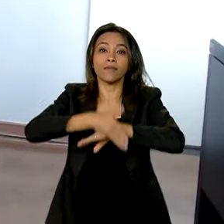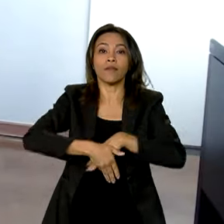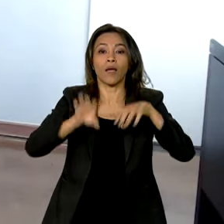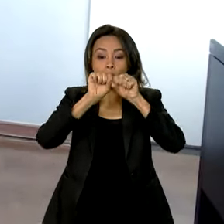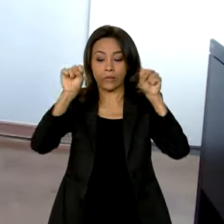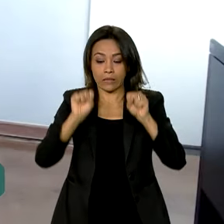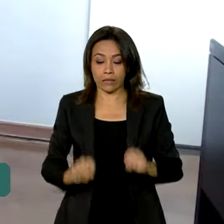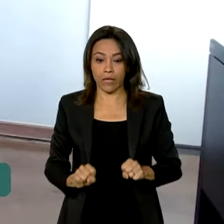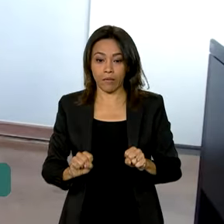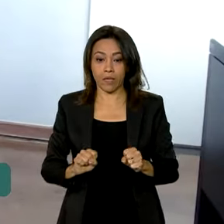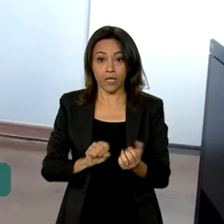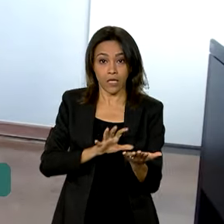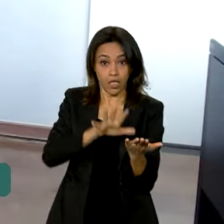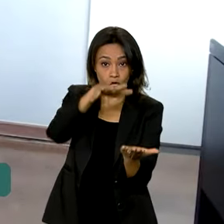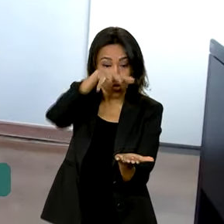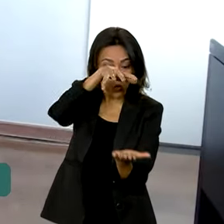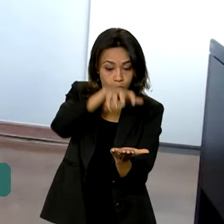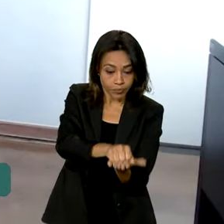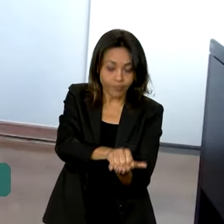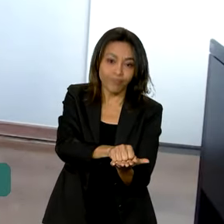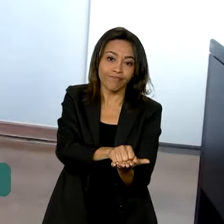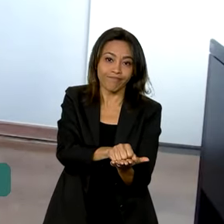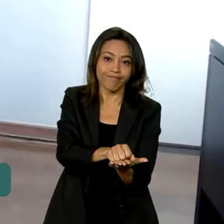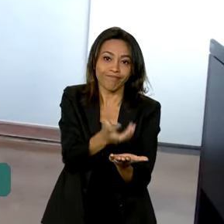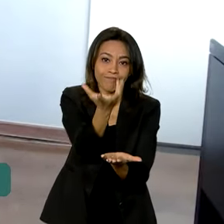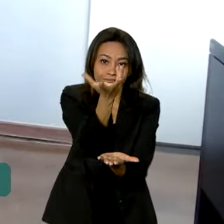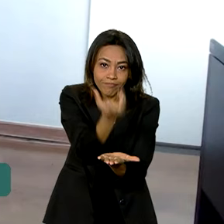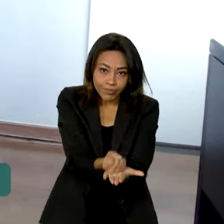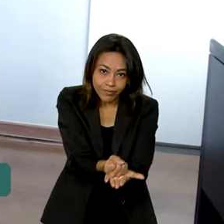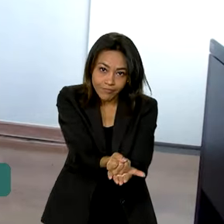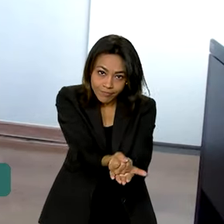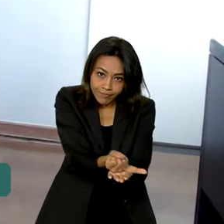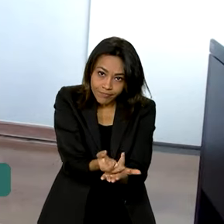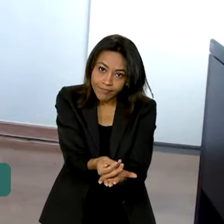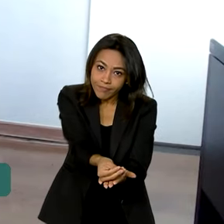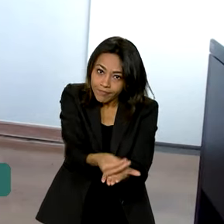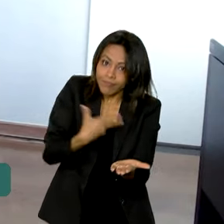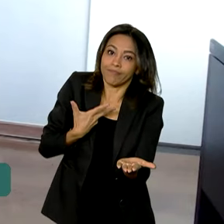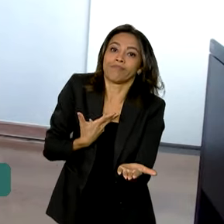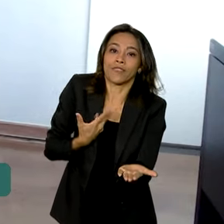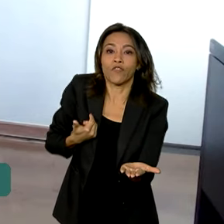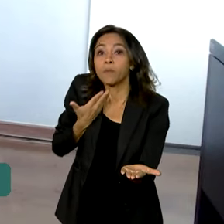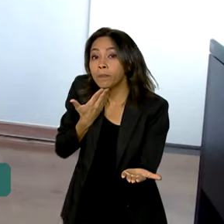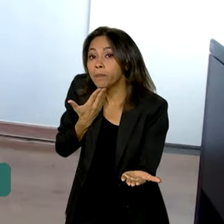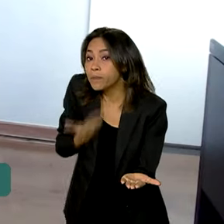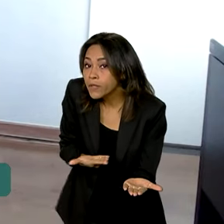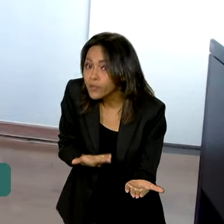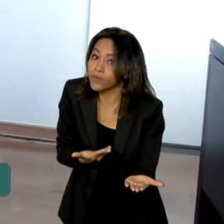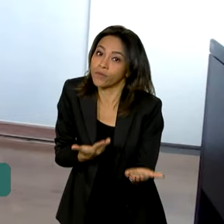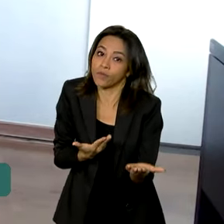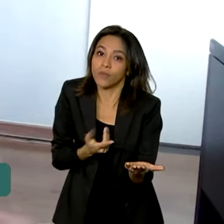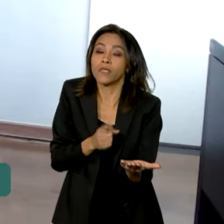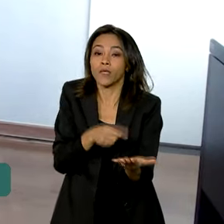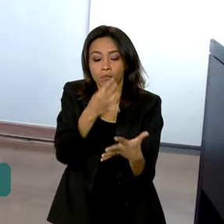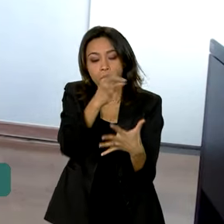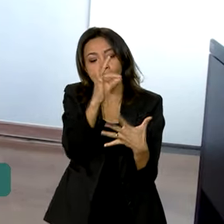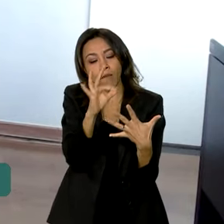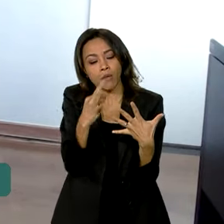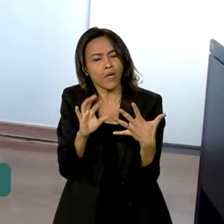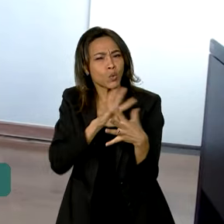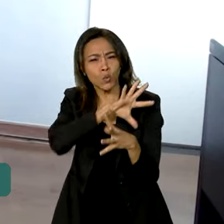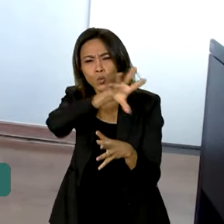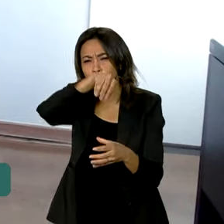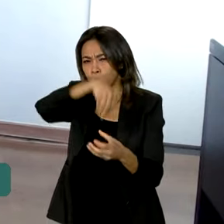cada um desses arquivos de documentos que precisam, que foram solicitados pelo FNDE. Então, tudo acontece de forma